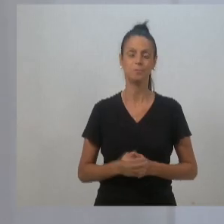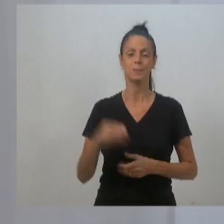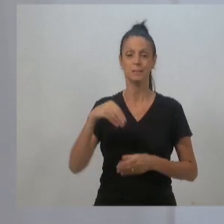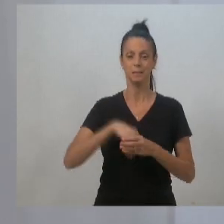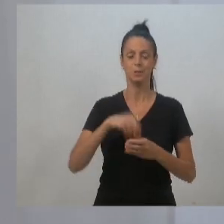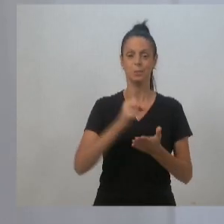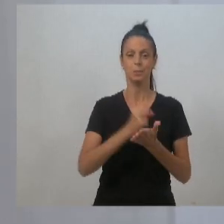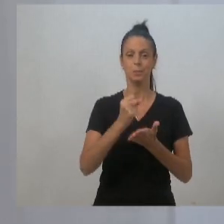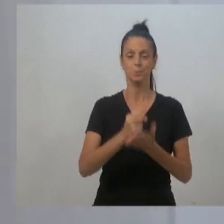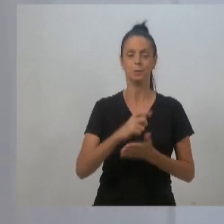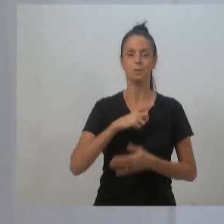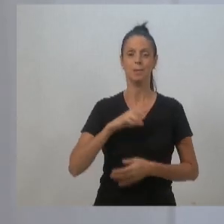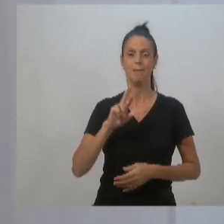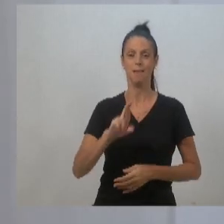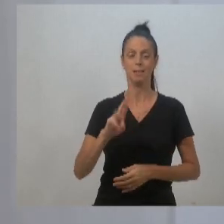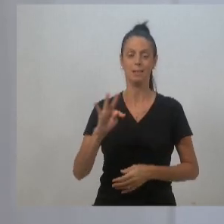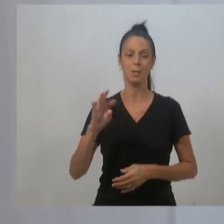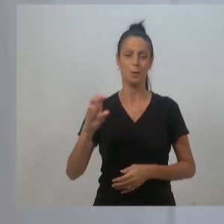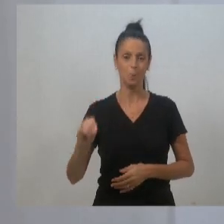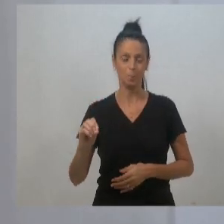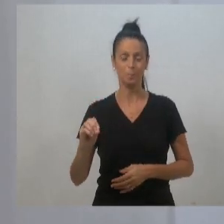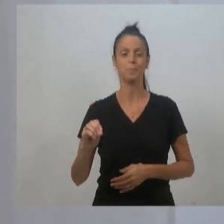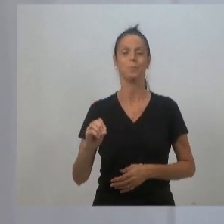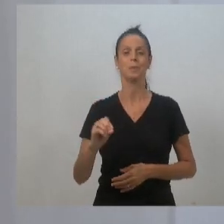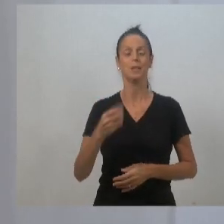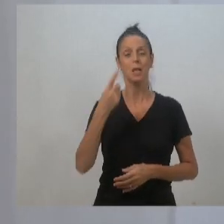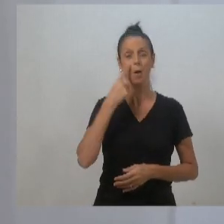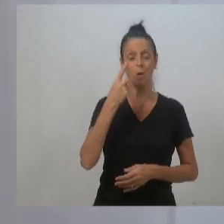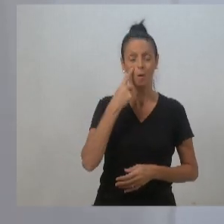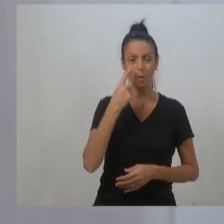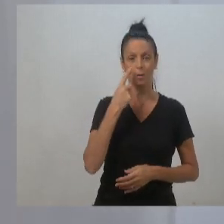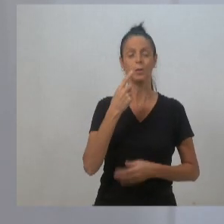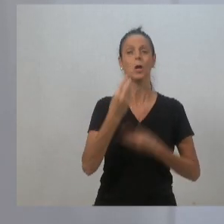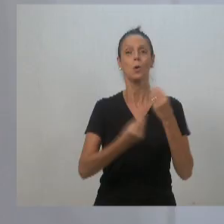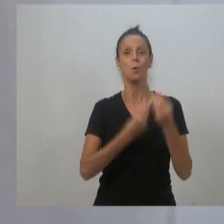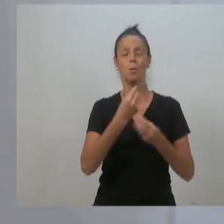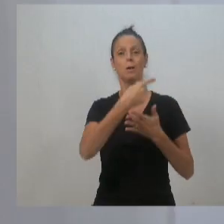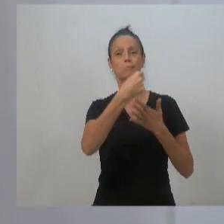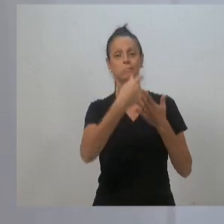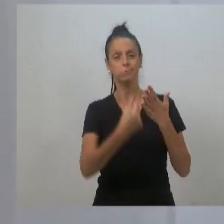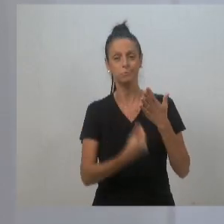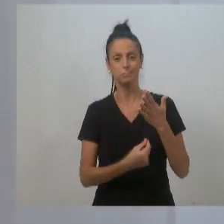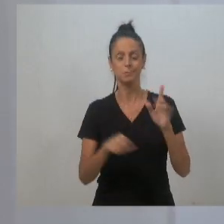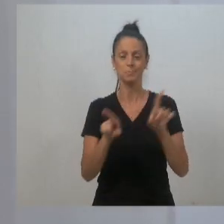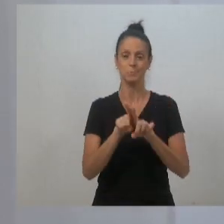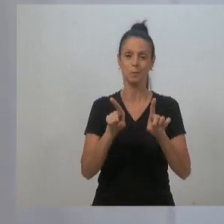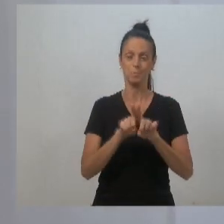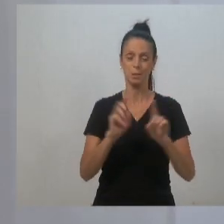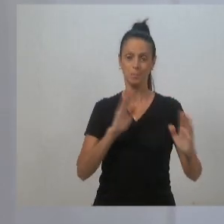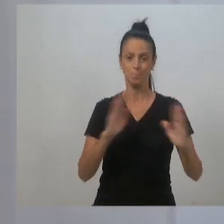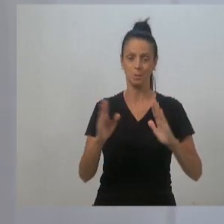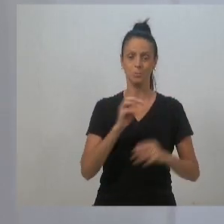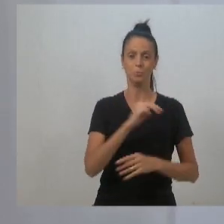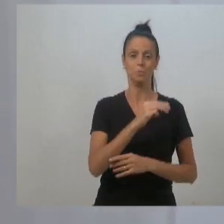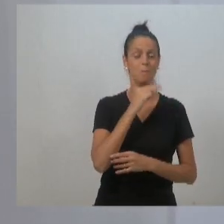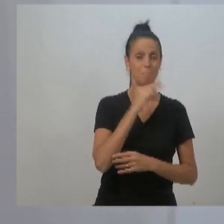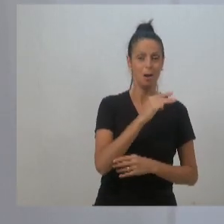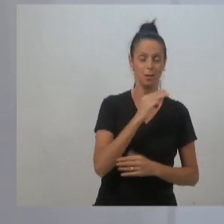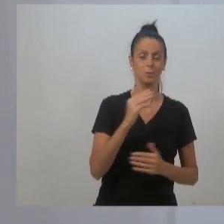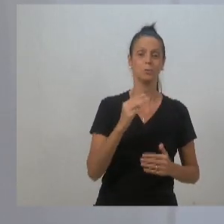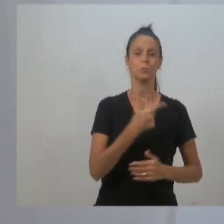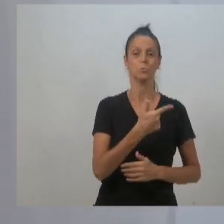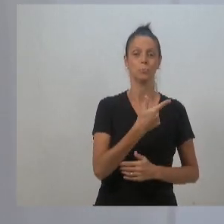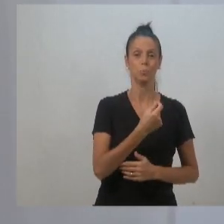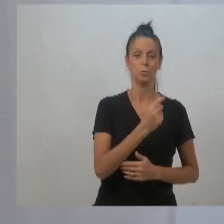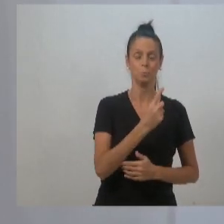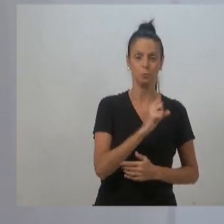chamado RTO, que é a revisão tarifária ordinária, na terceira revisão, que compreende o período de março de 2018